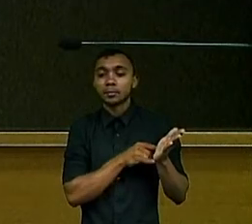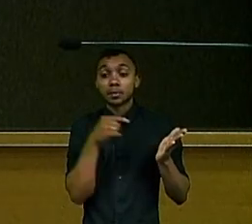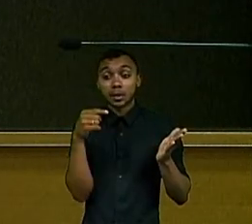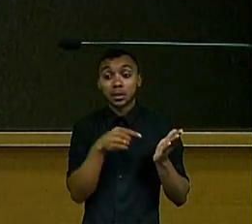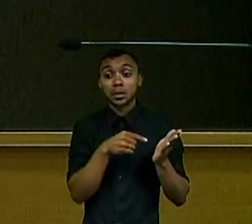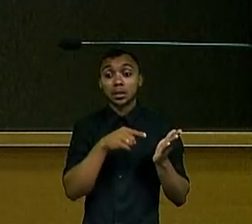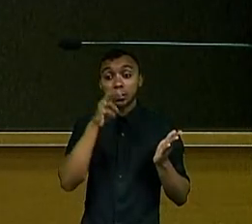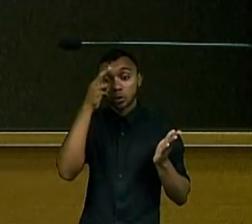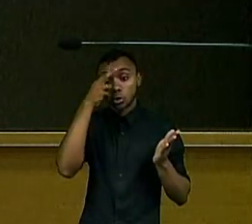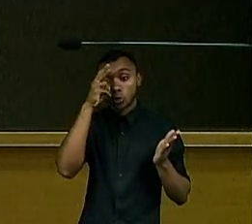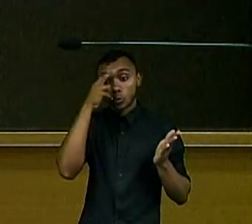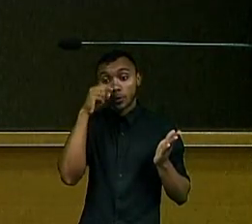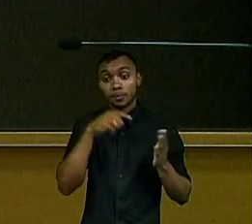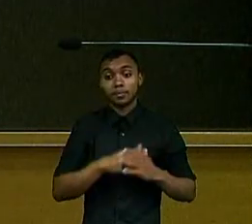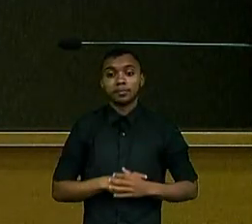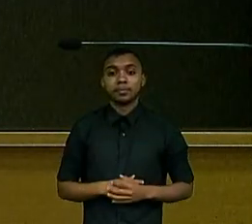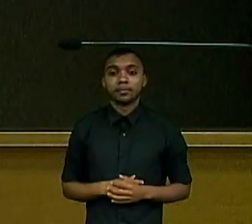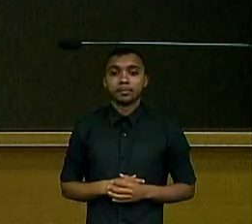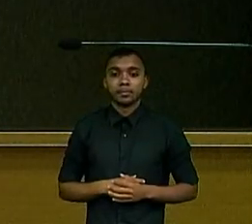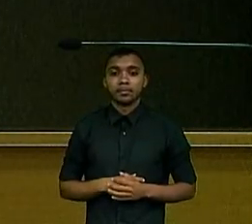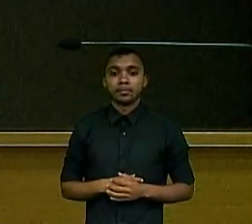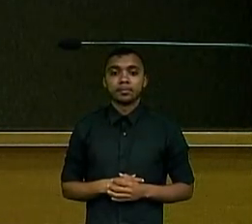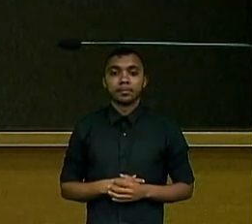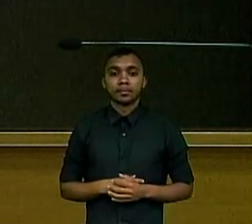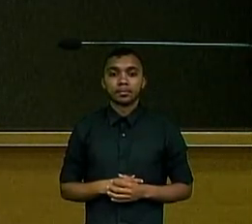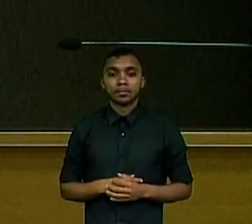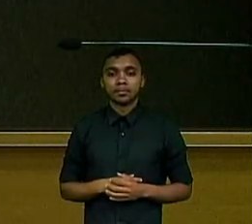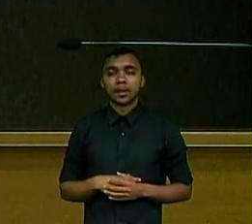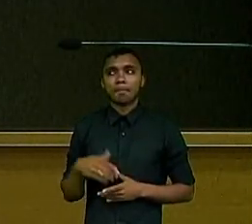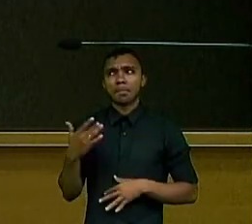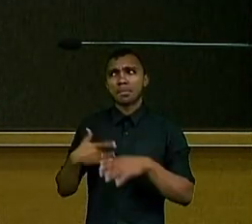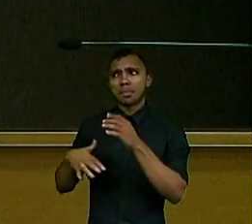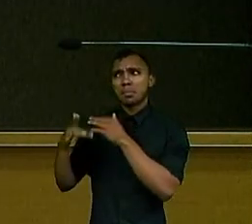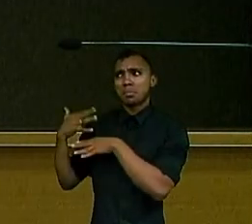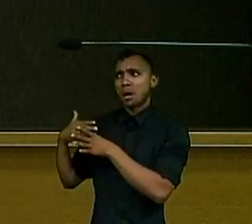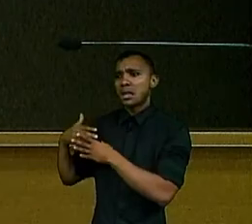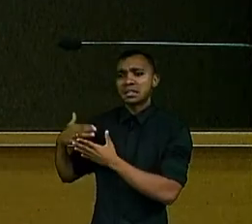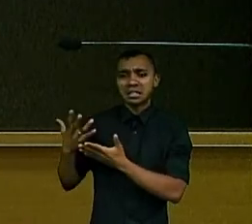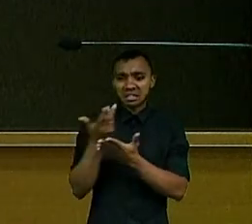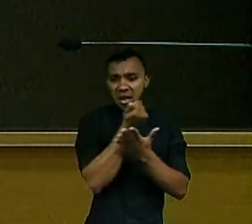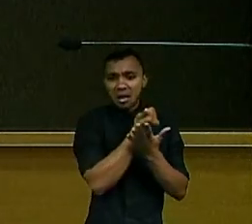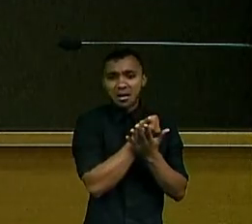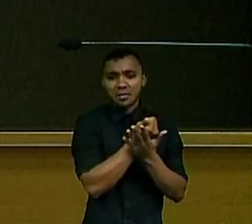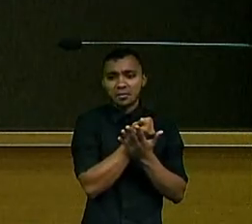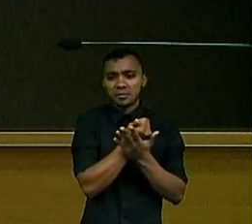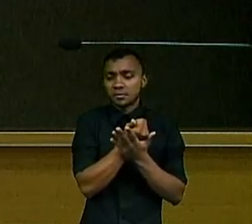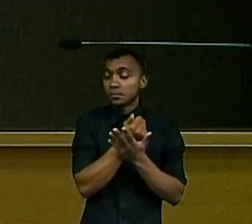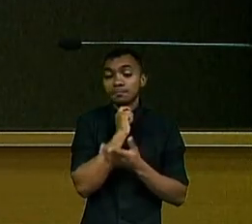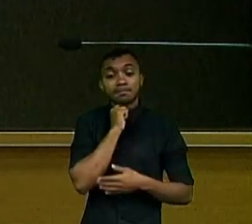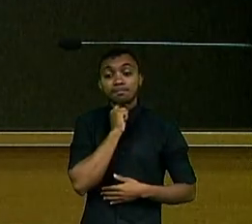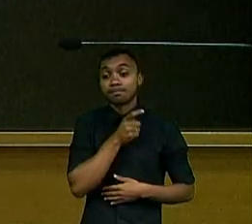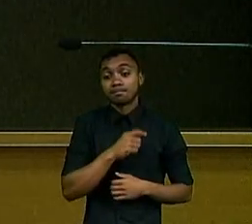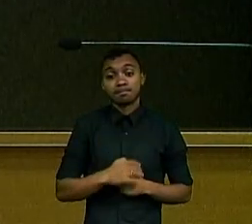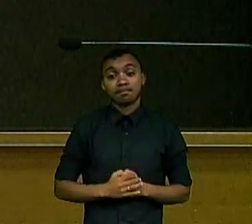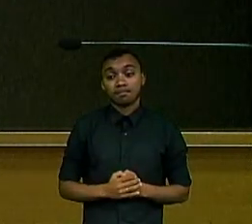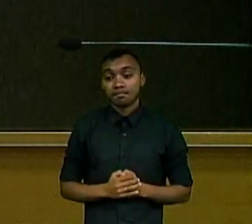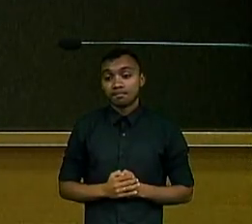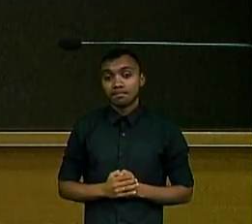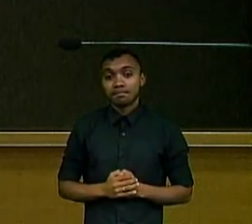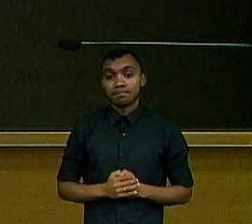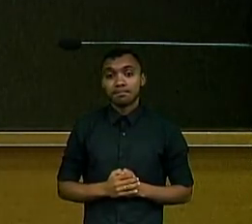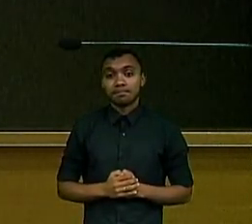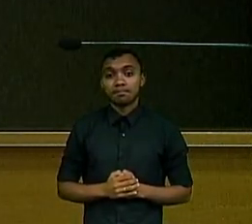a gente não pode resgatar o passado nós somos bombeiros Tá mas nós podemos